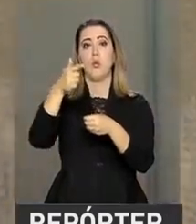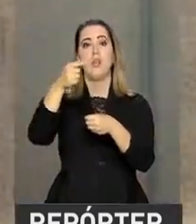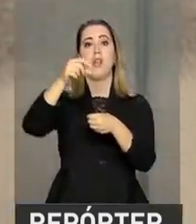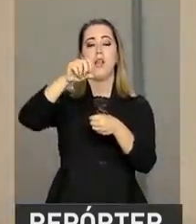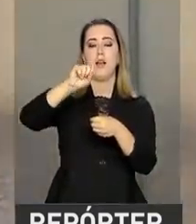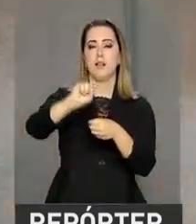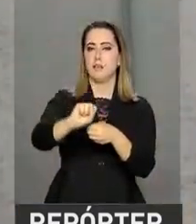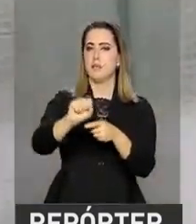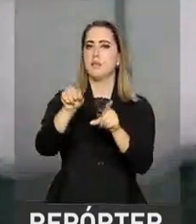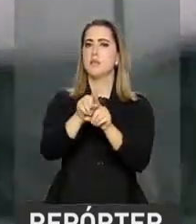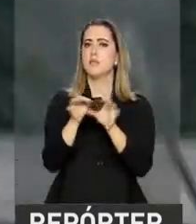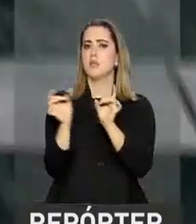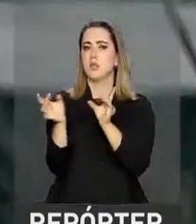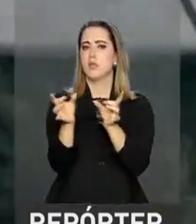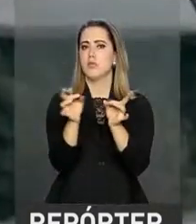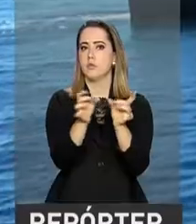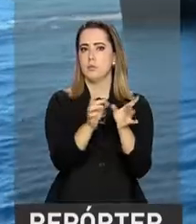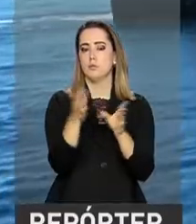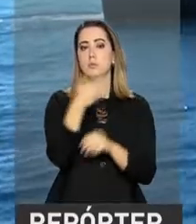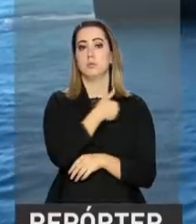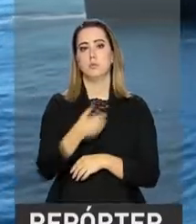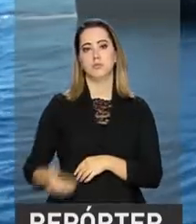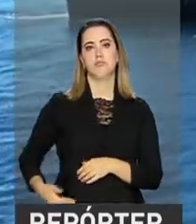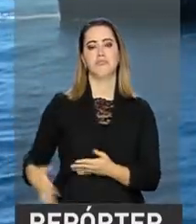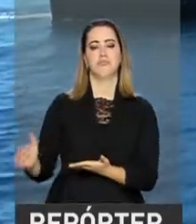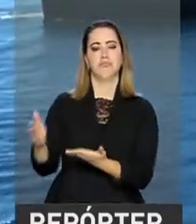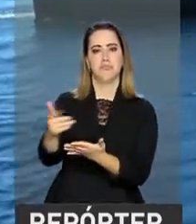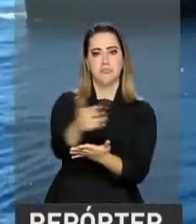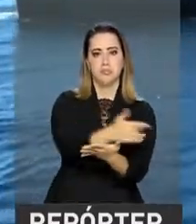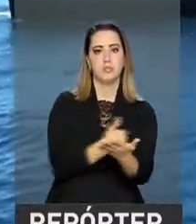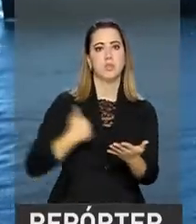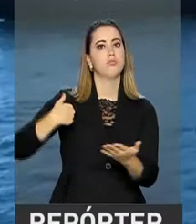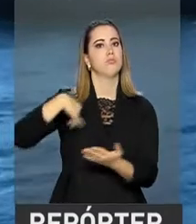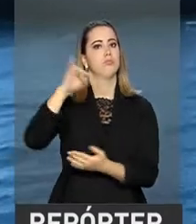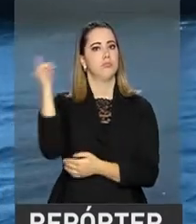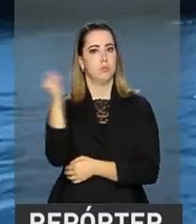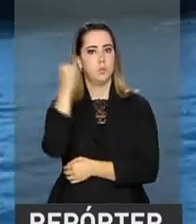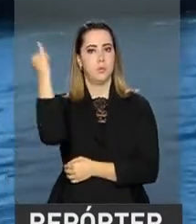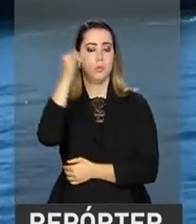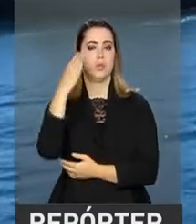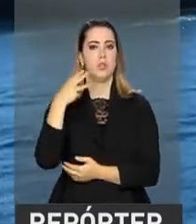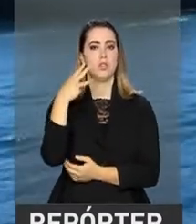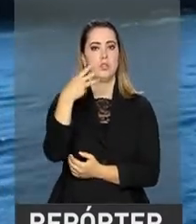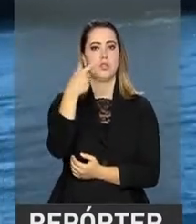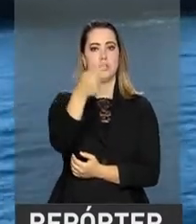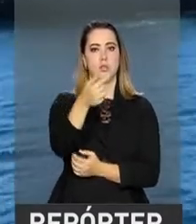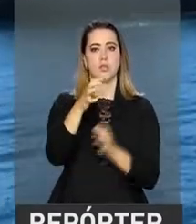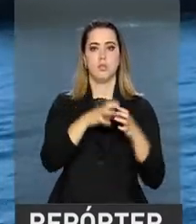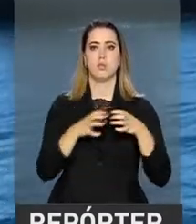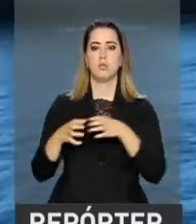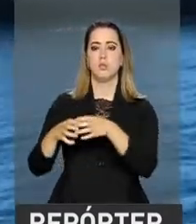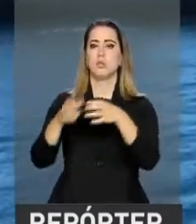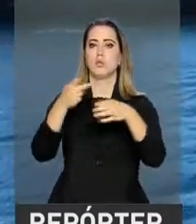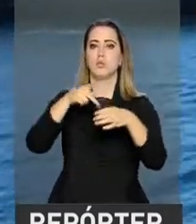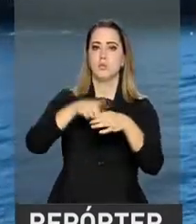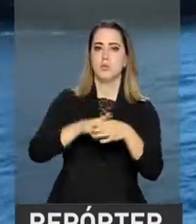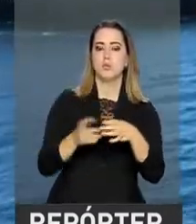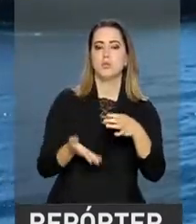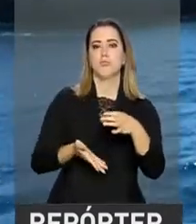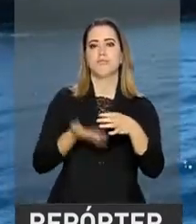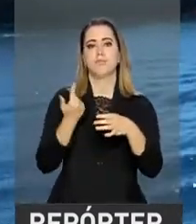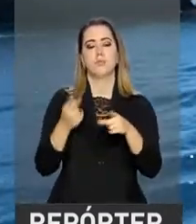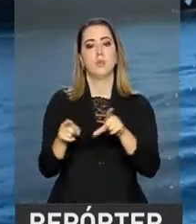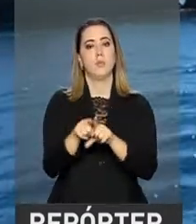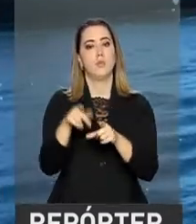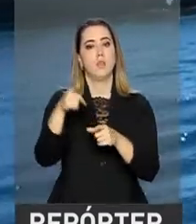governo que registrou arrecadação histórica da rodada foram arrematados 37 blocos para exploração e produção de petróleo e gás